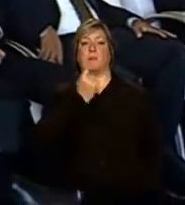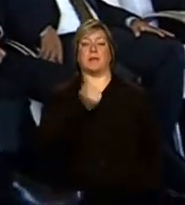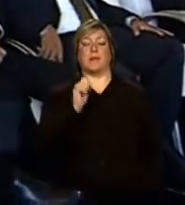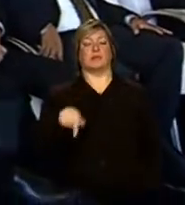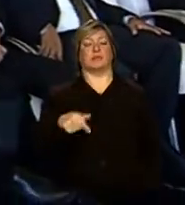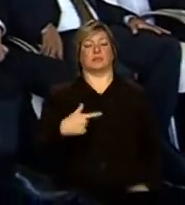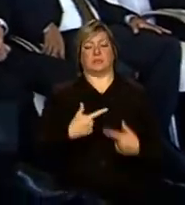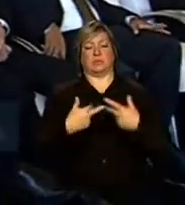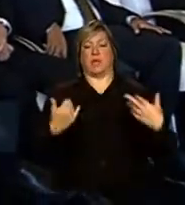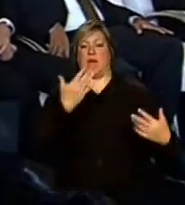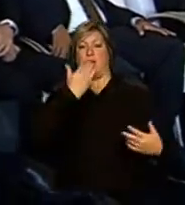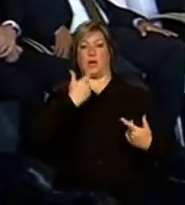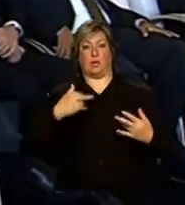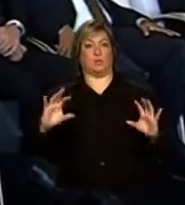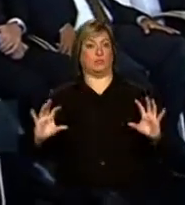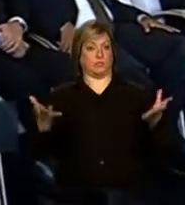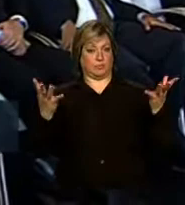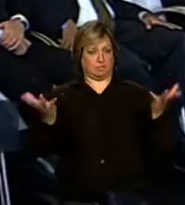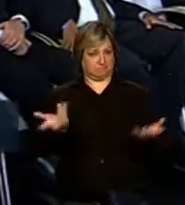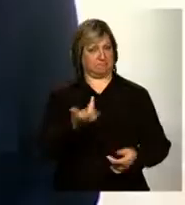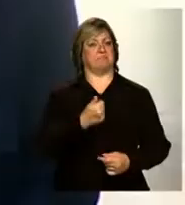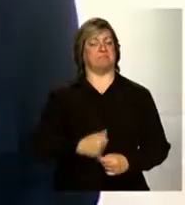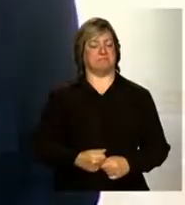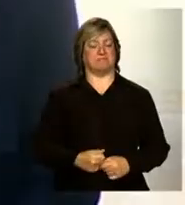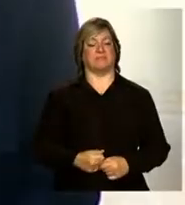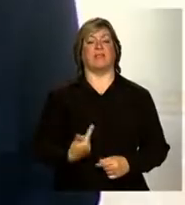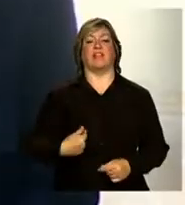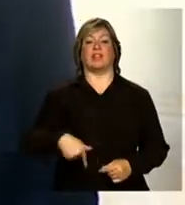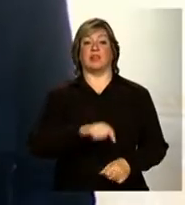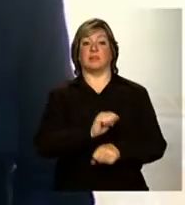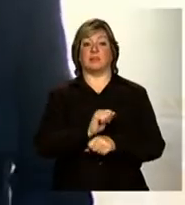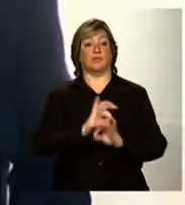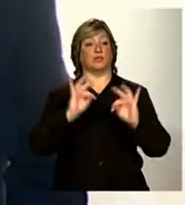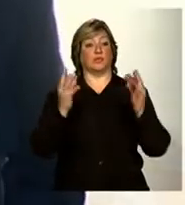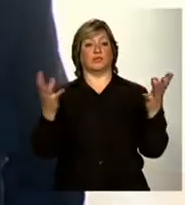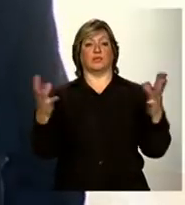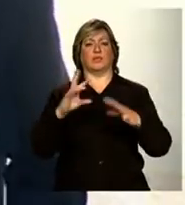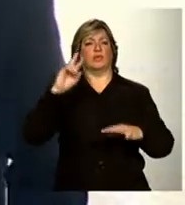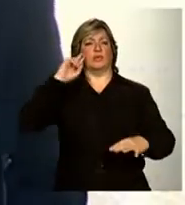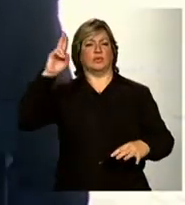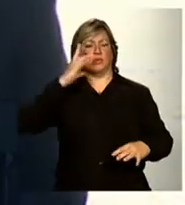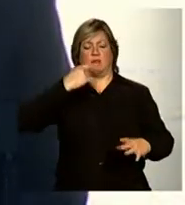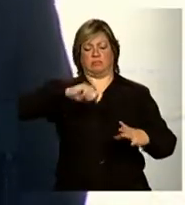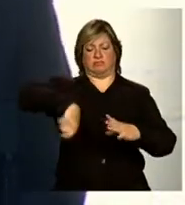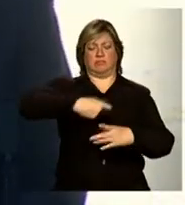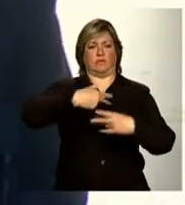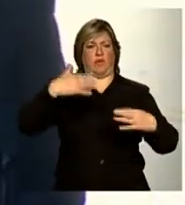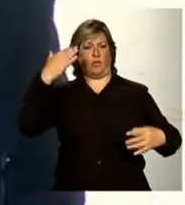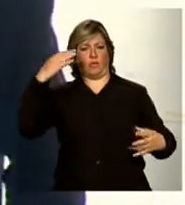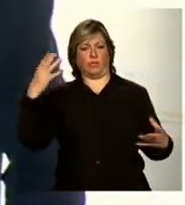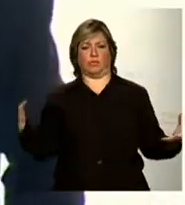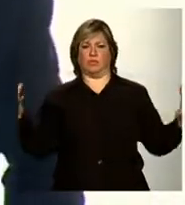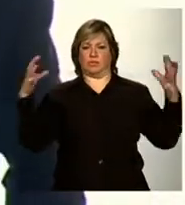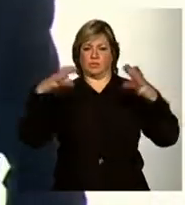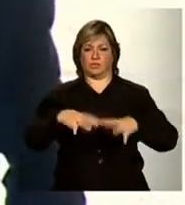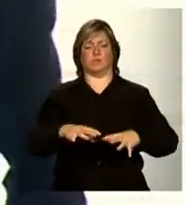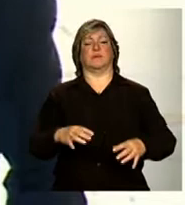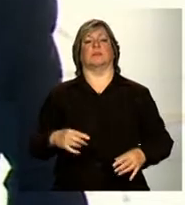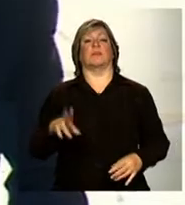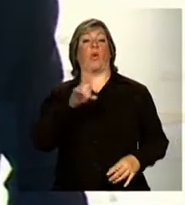essa cozinha show E contaremos aí com a presença de chefe de curso de gastronomia das